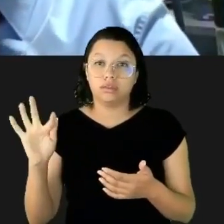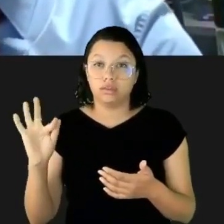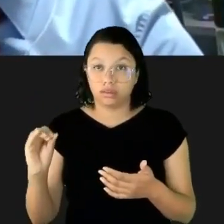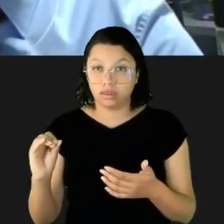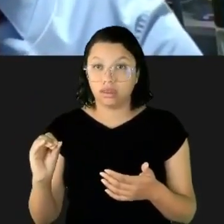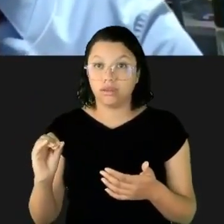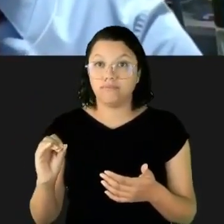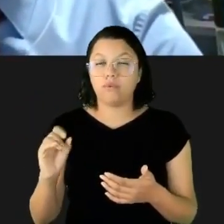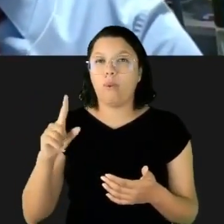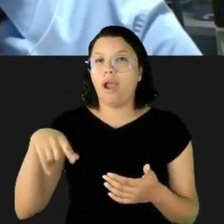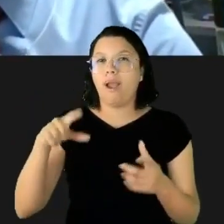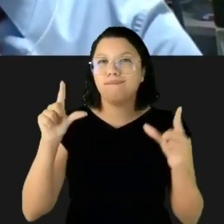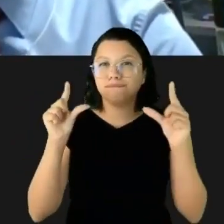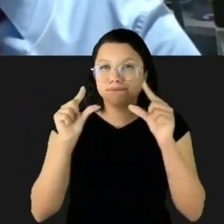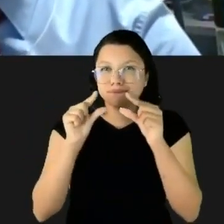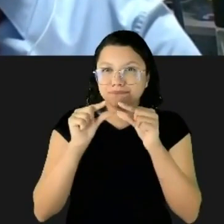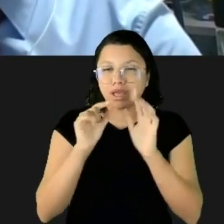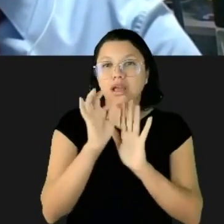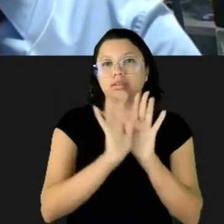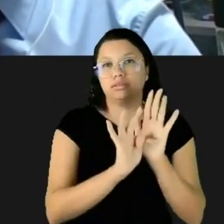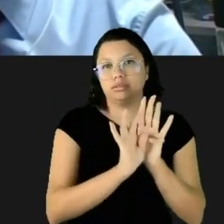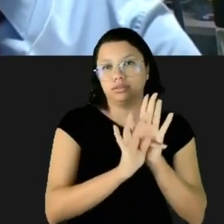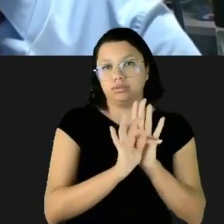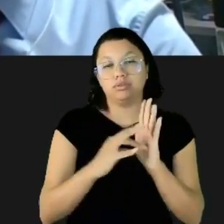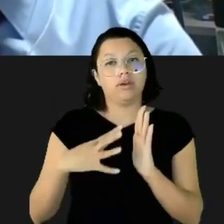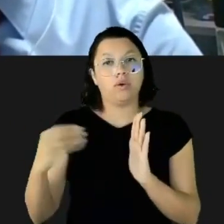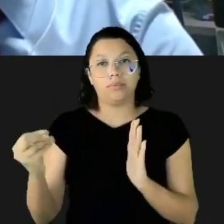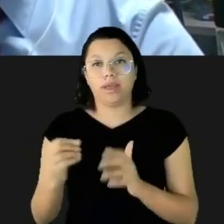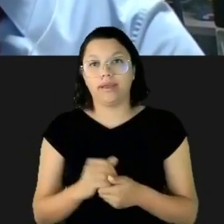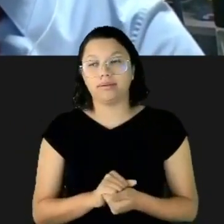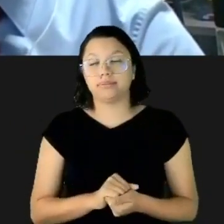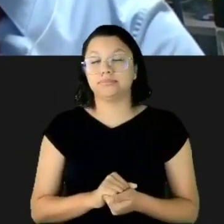pequena pequeno texto que você vai copiar